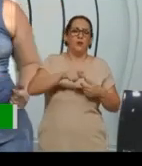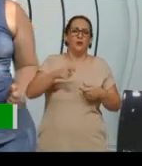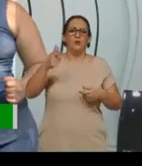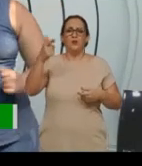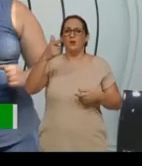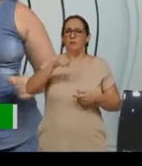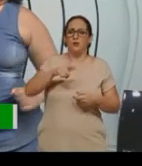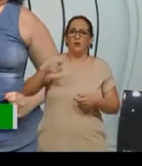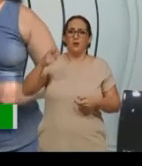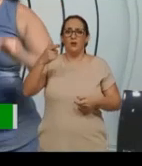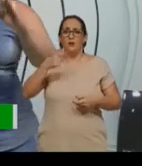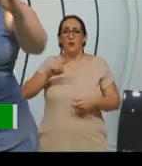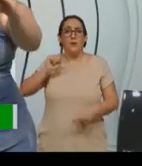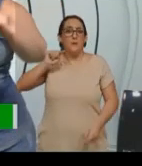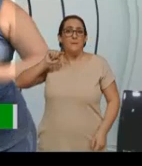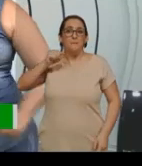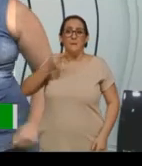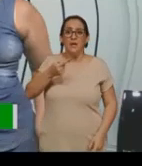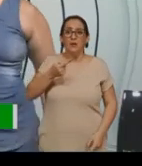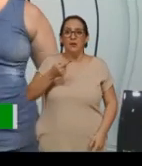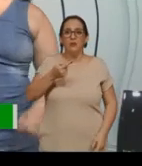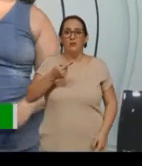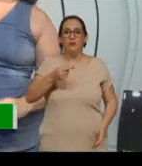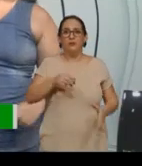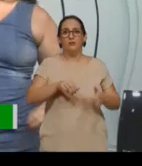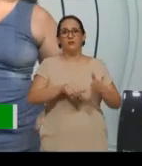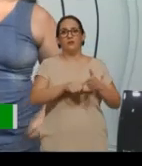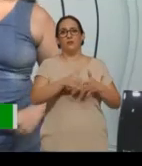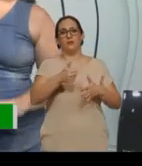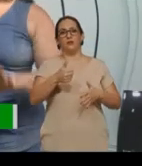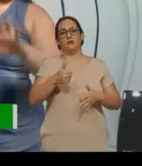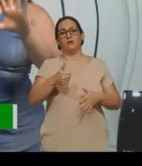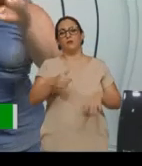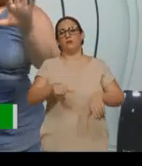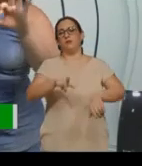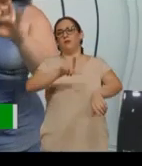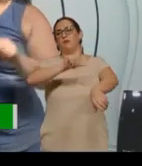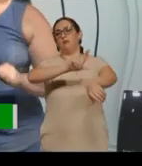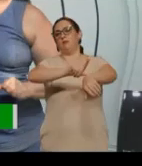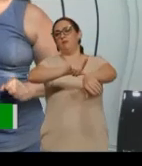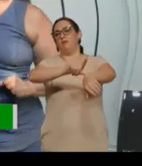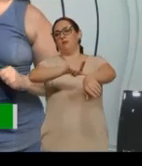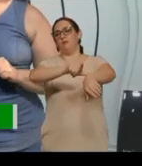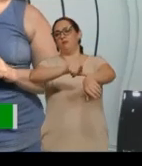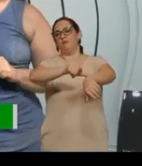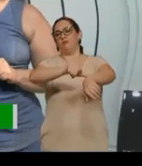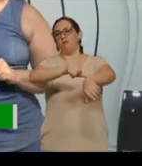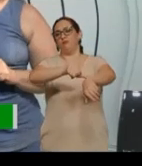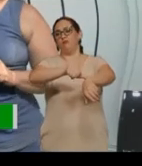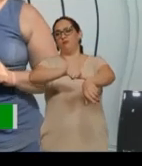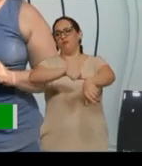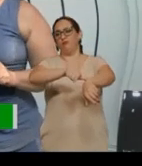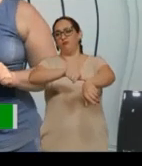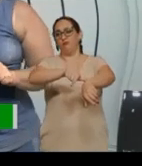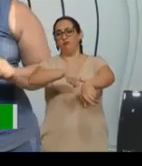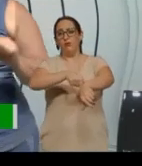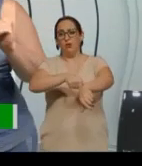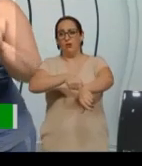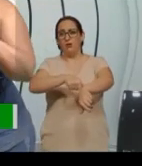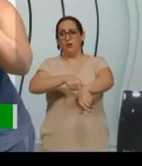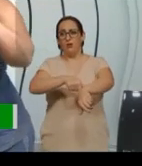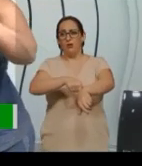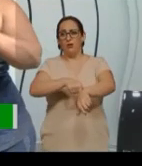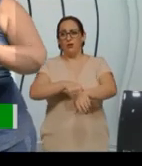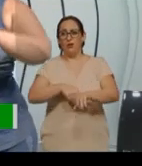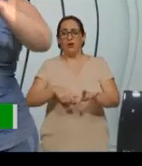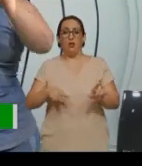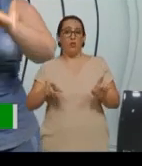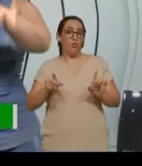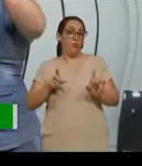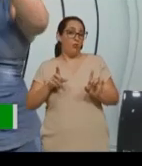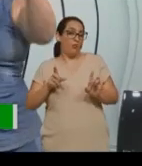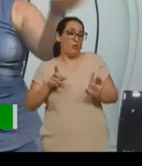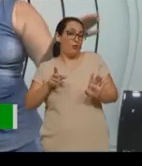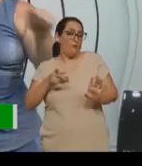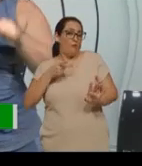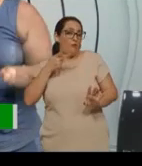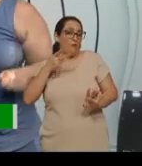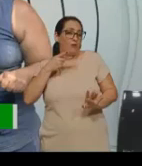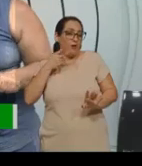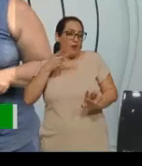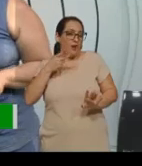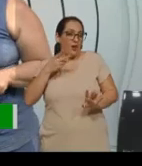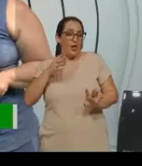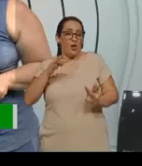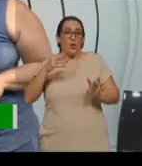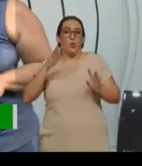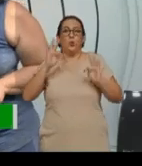1.000 parcelas, você vai demorar um bom tempo para resolver. Eu não vou falar que vai ficar a sua